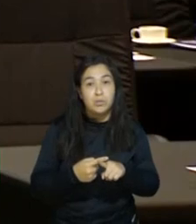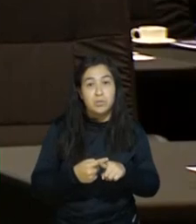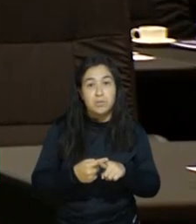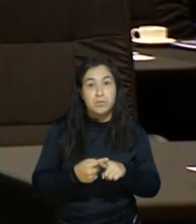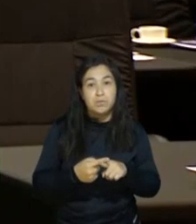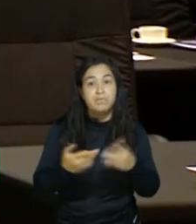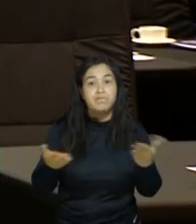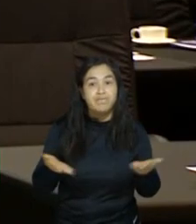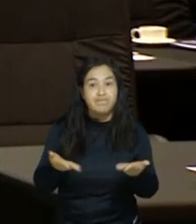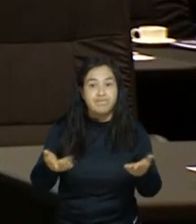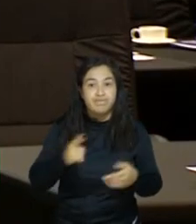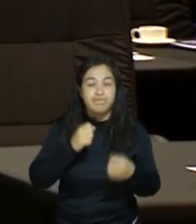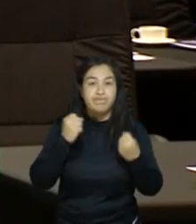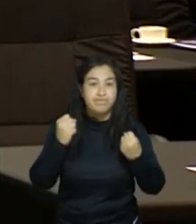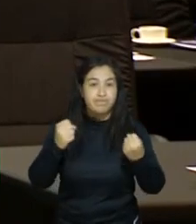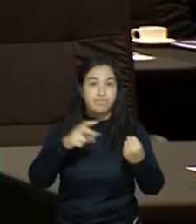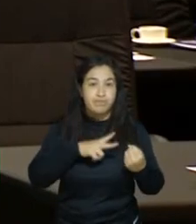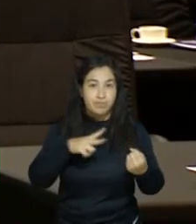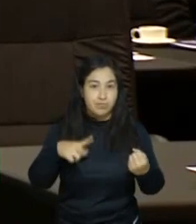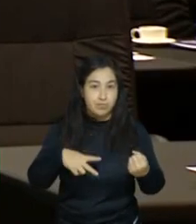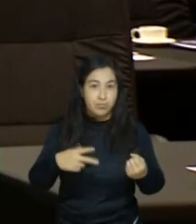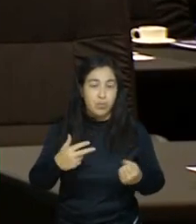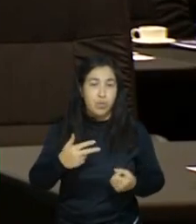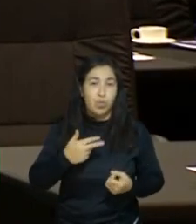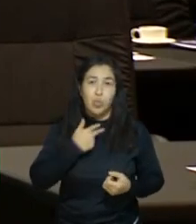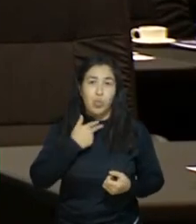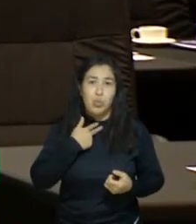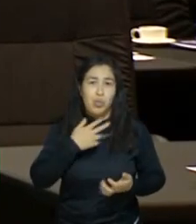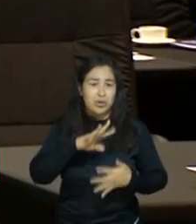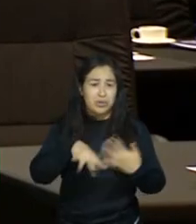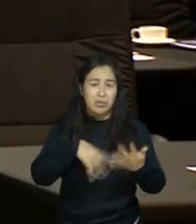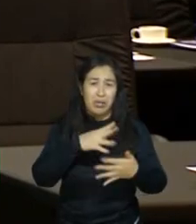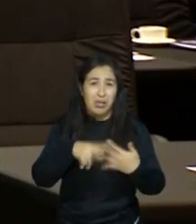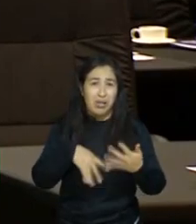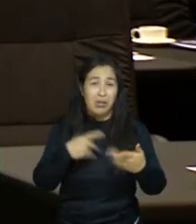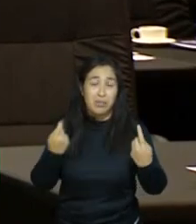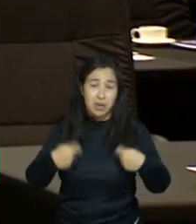nessas horas, o poder público não pode atrapalhar em nada, né? Ele tem que só ajudar.